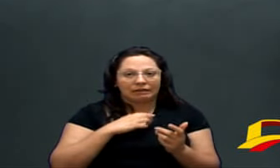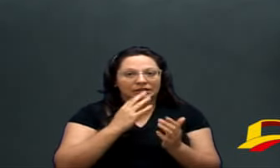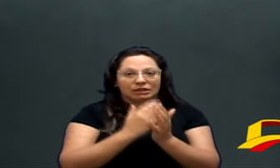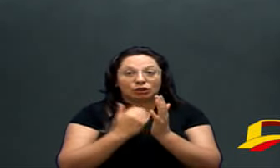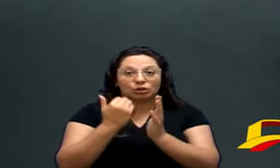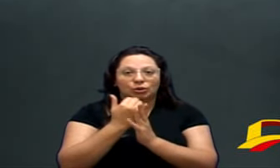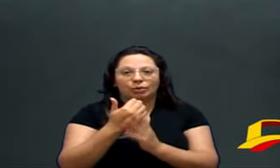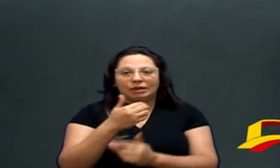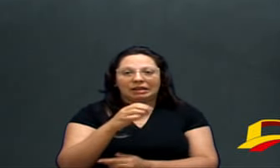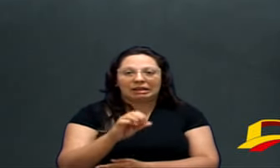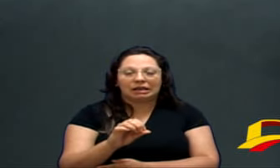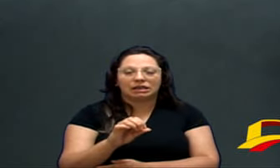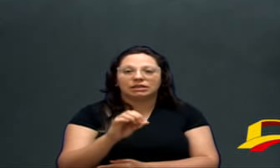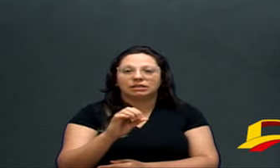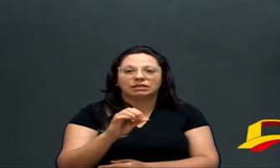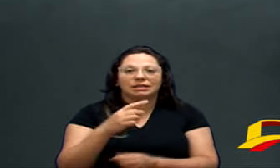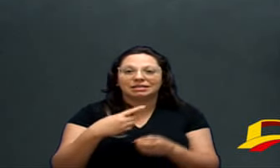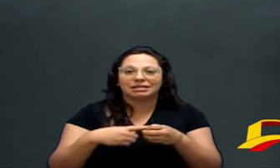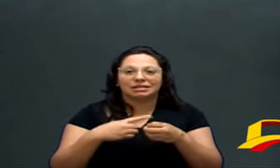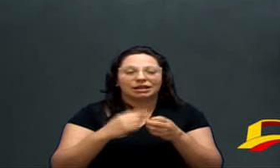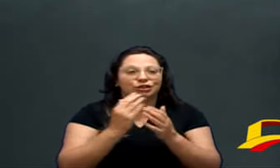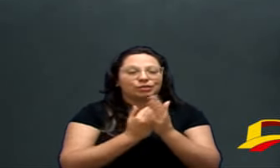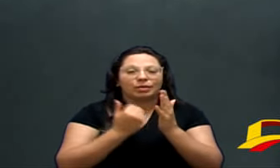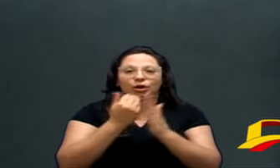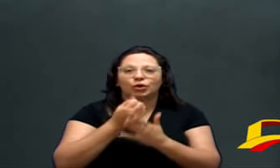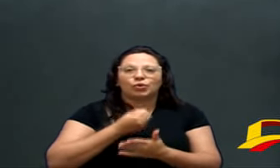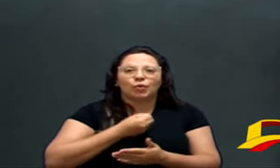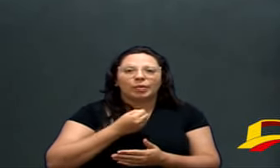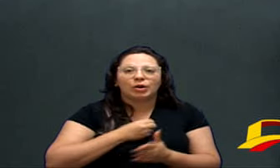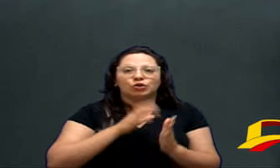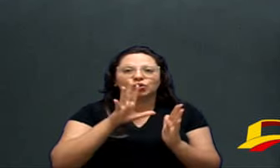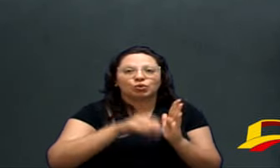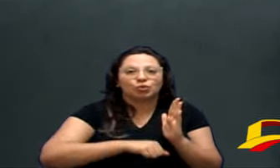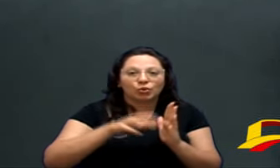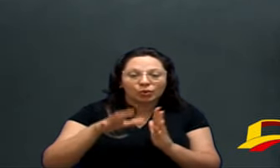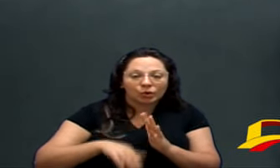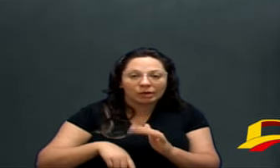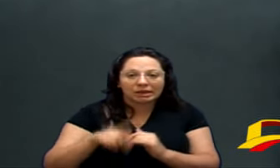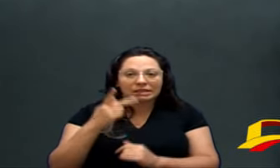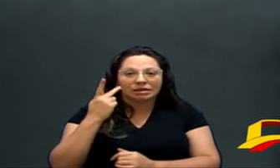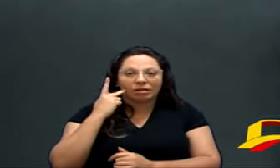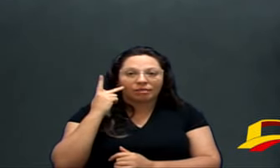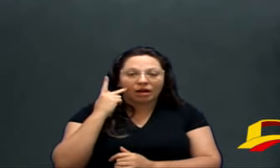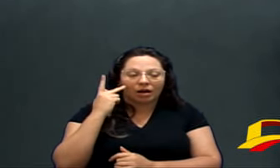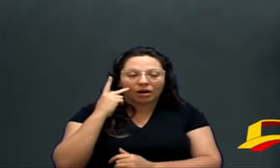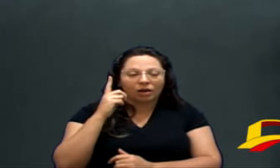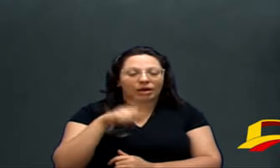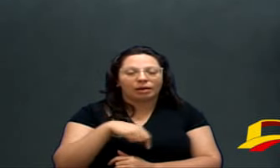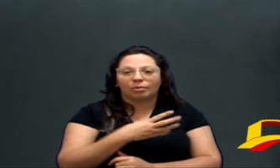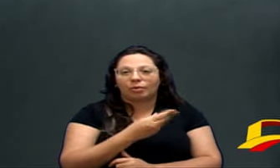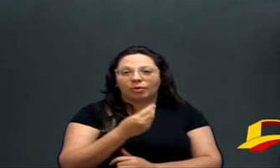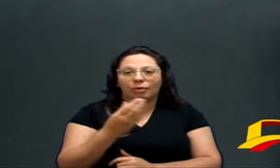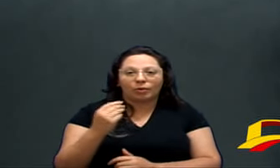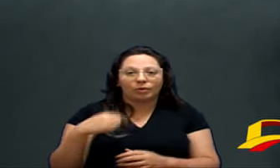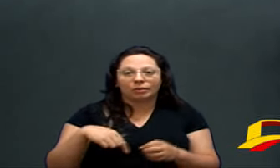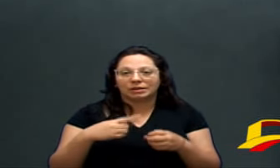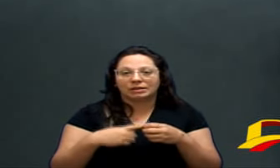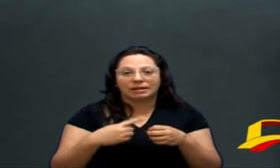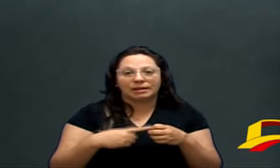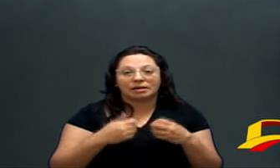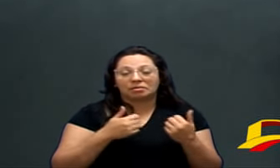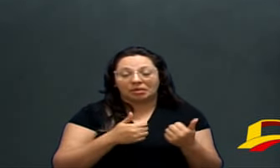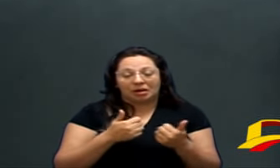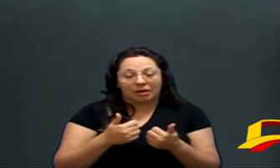10 aí das cidades mais com maior número de roubo e furto do Estado de São Paulo né É muita coisa para uma cidade Tão rica igual